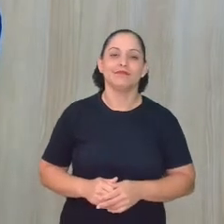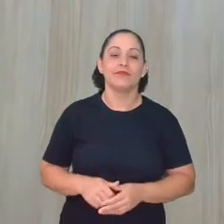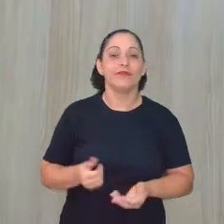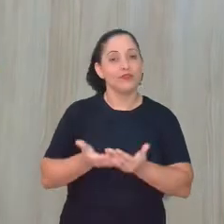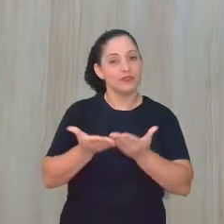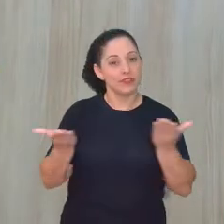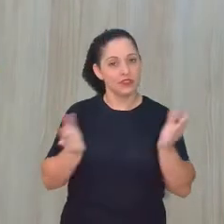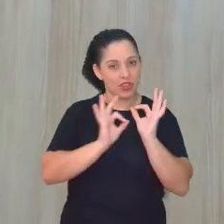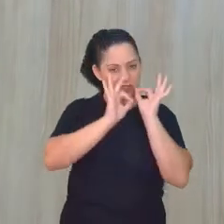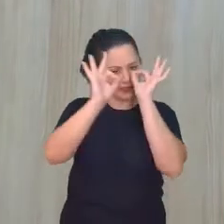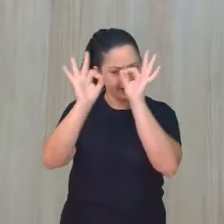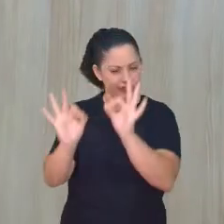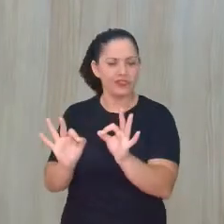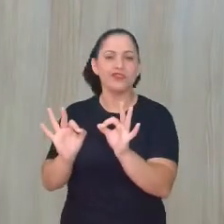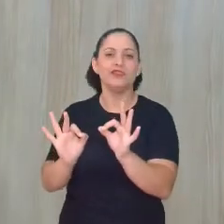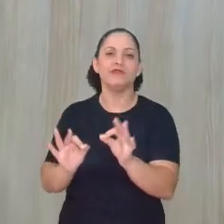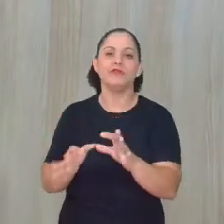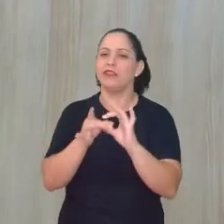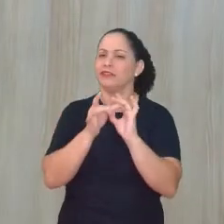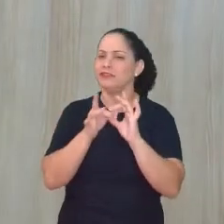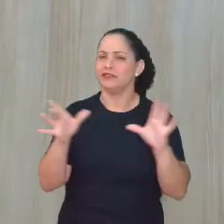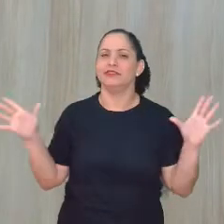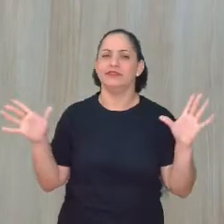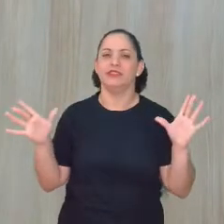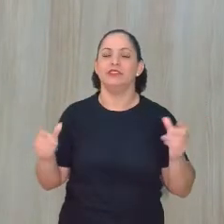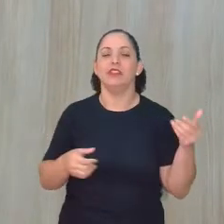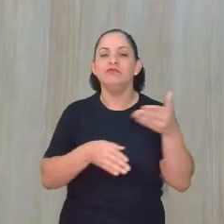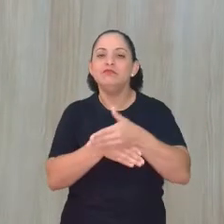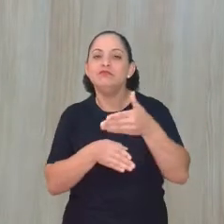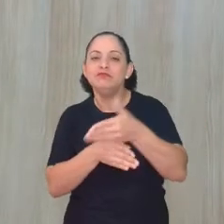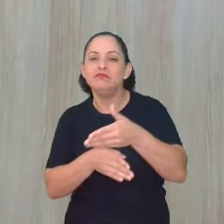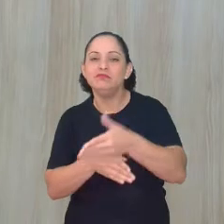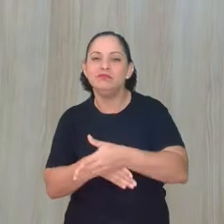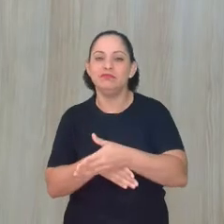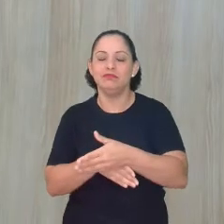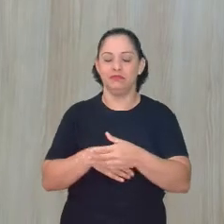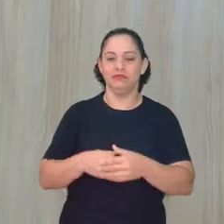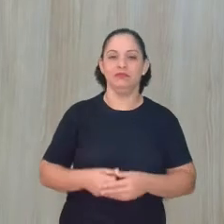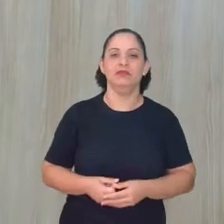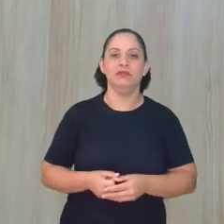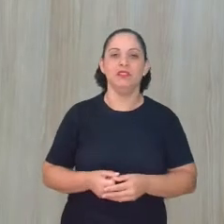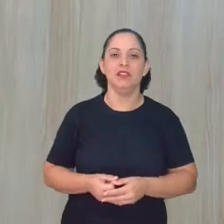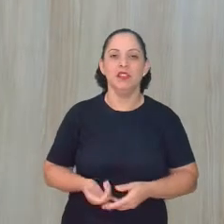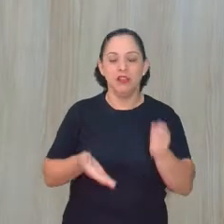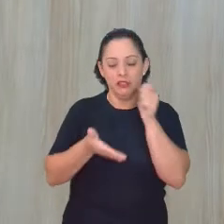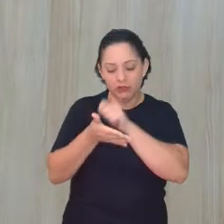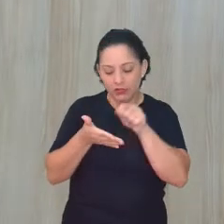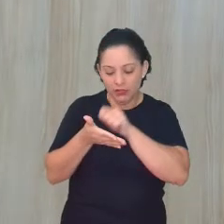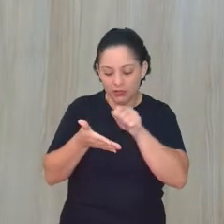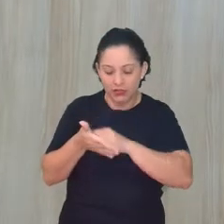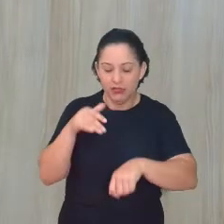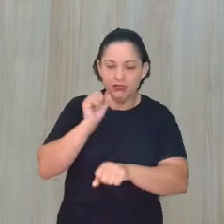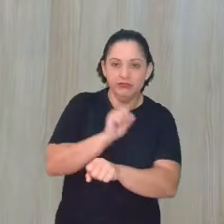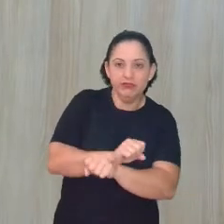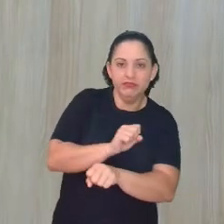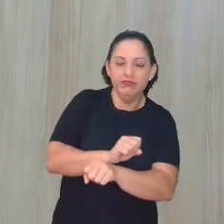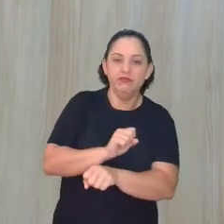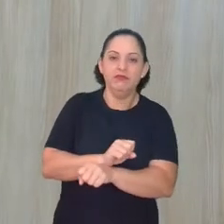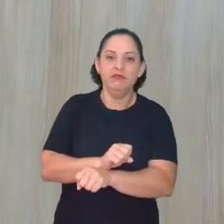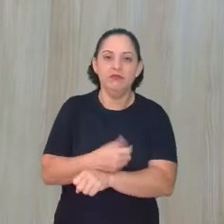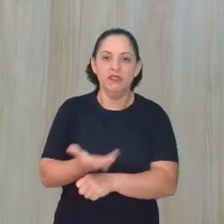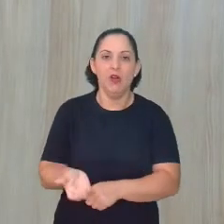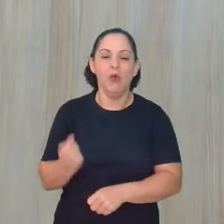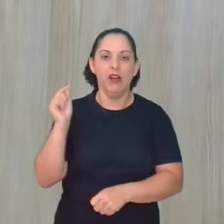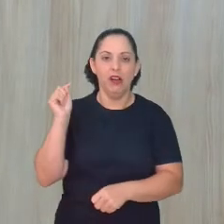assiste lá, na hora que você quiser, no local que você quiser, certo? Fazendo as anotações, pausando. Então é